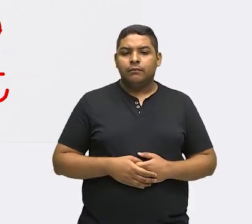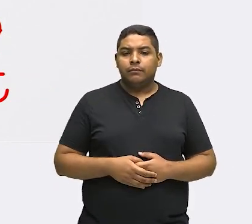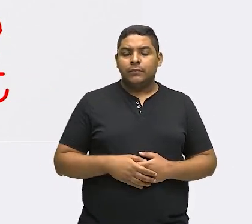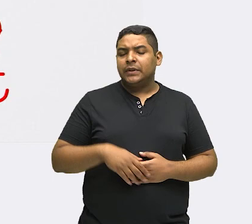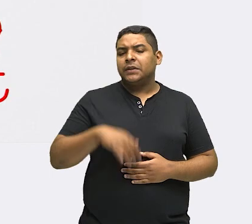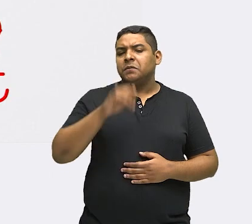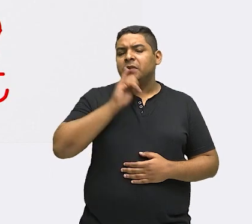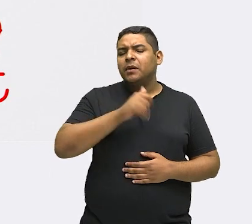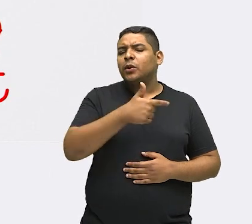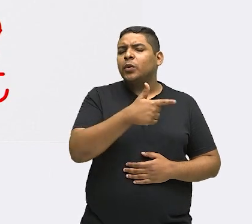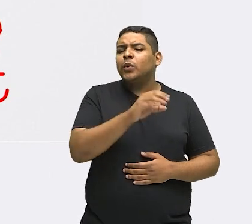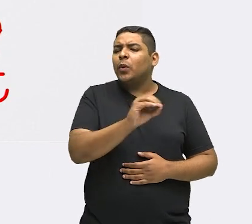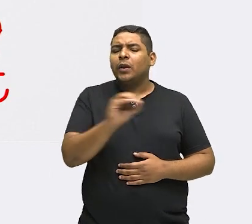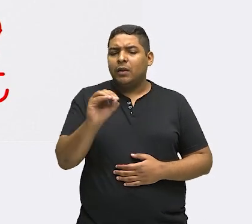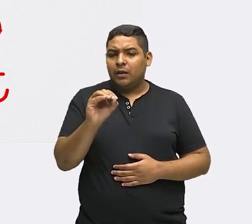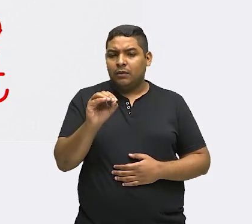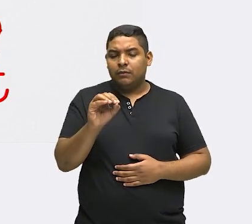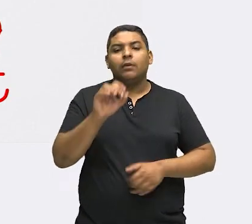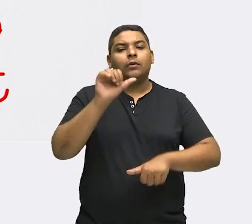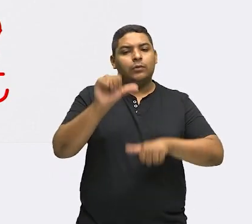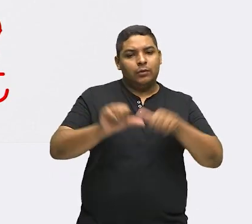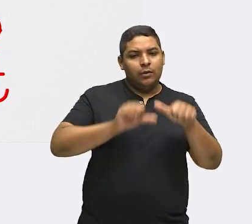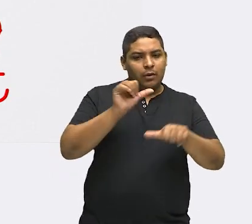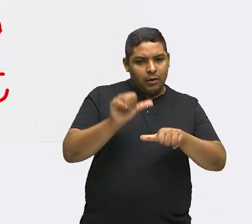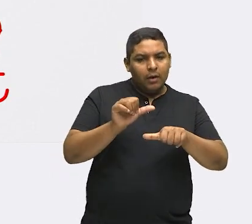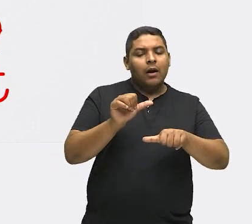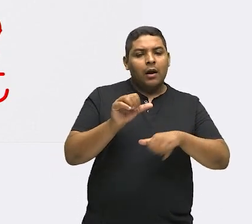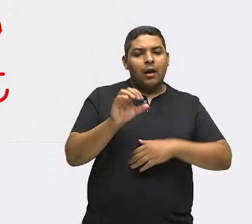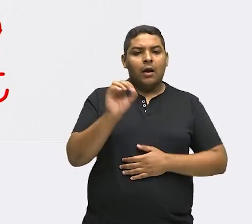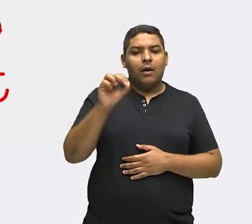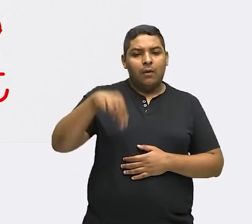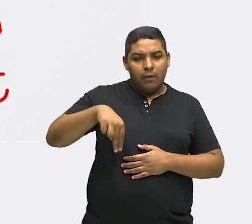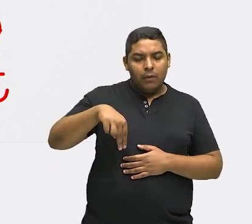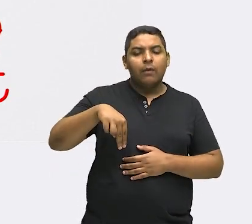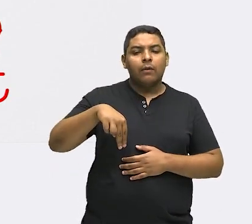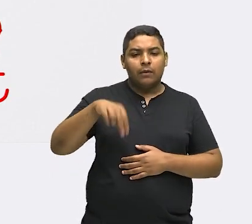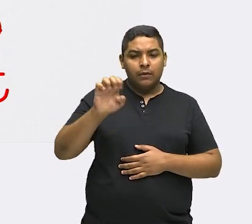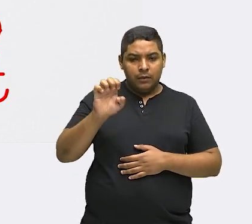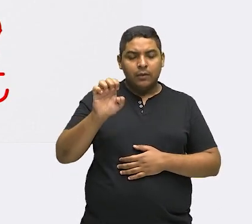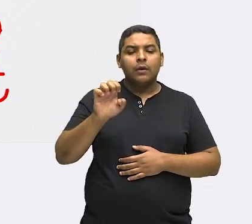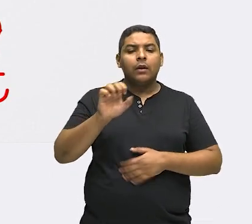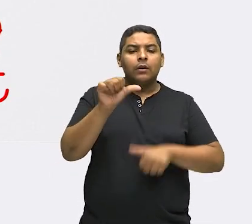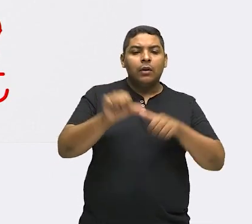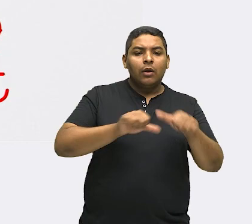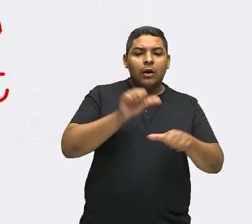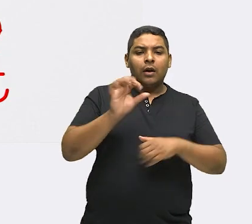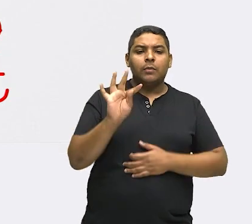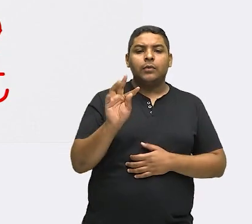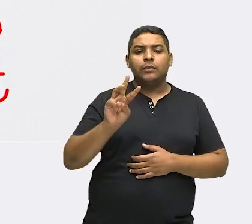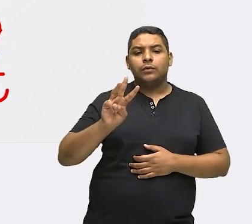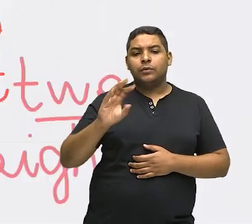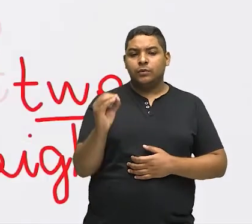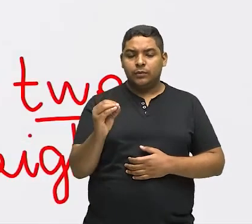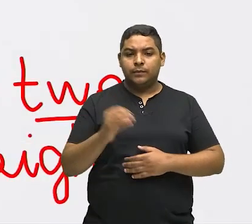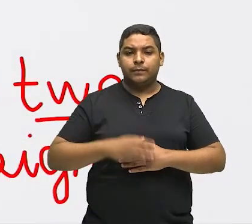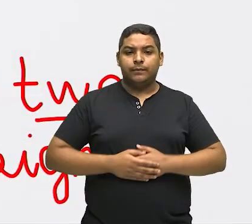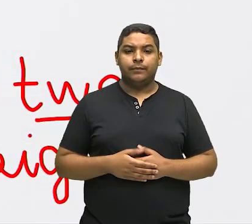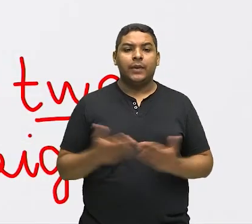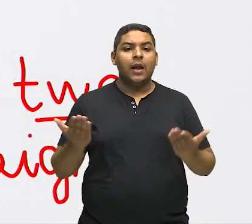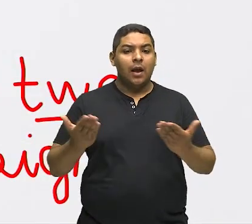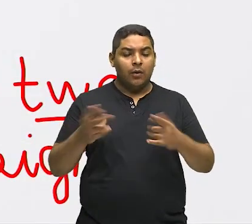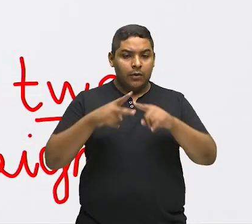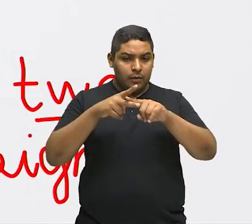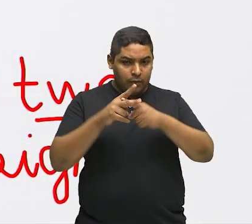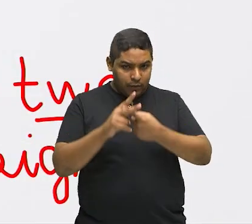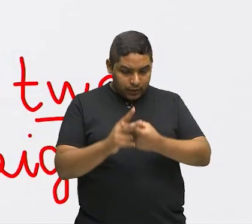200, teacher, é só trocar o 1 pela palavra 200, tudo bem? E agora nós vamos à correção da